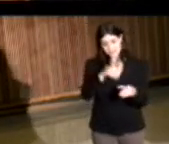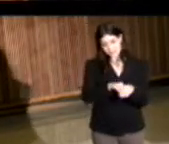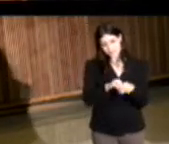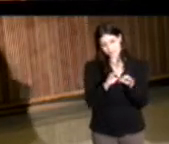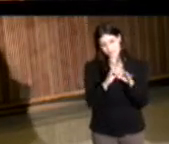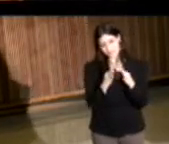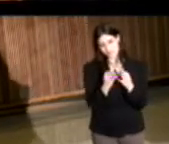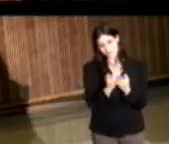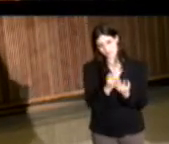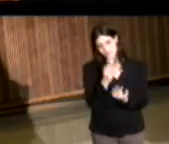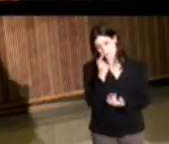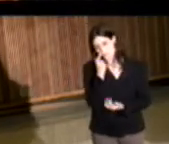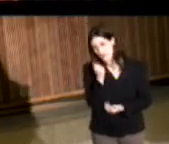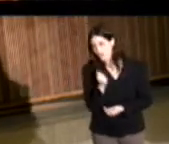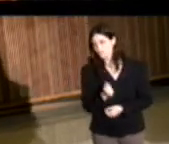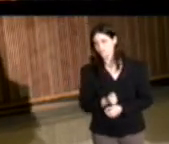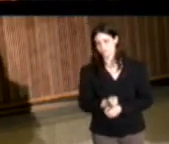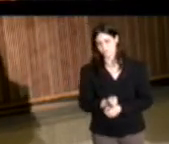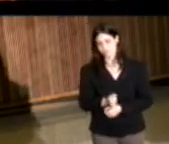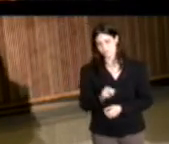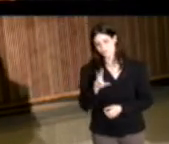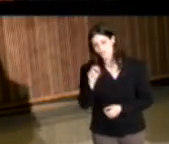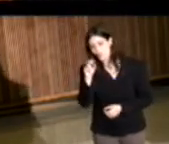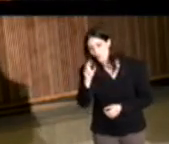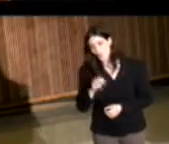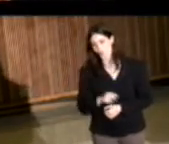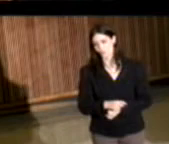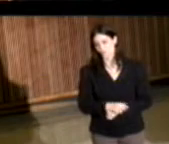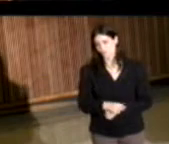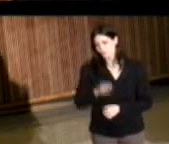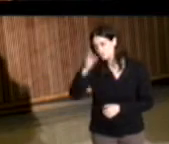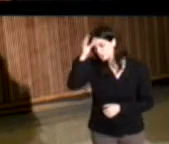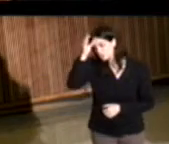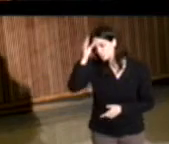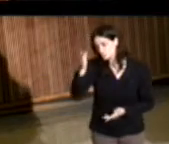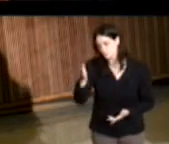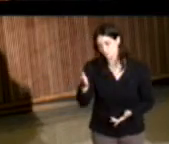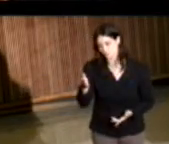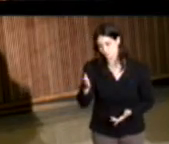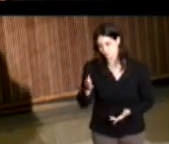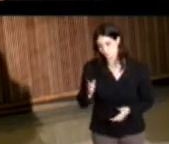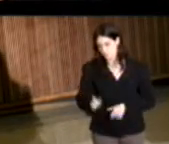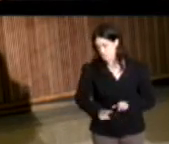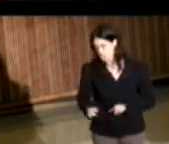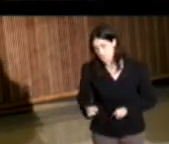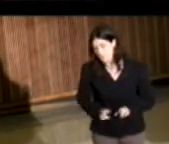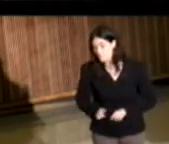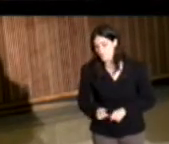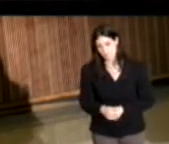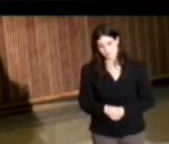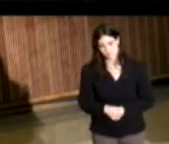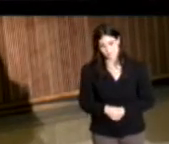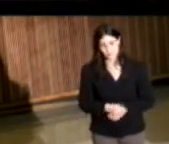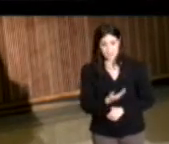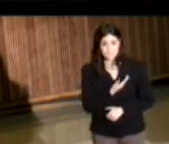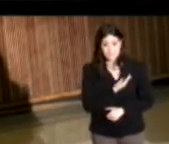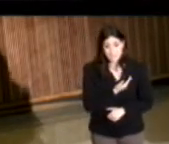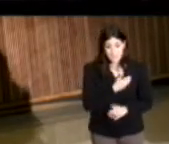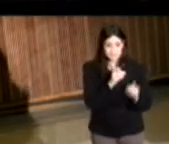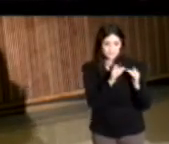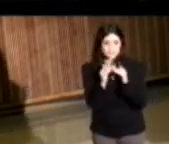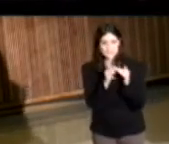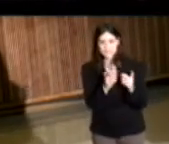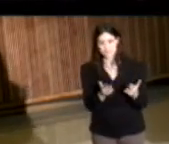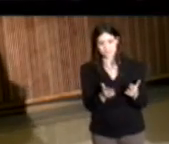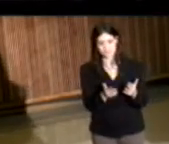papai, com o vovô, com o titio, com um primo, com um amigo, um